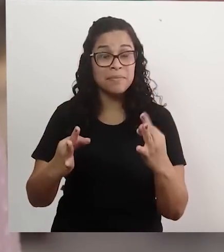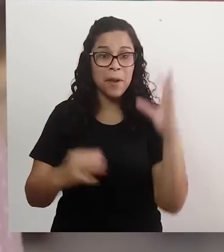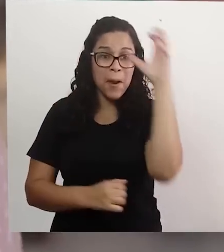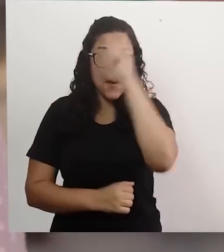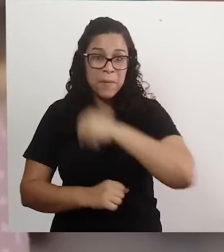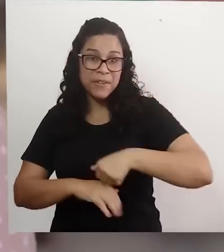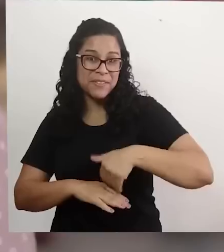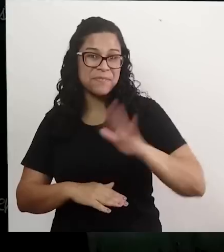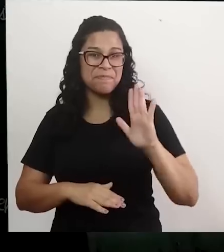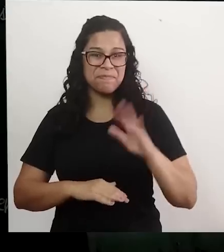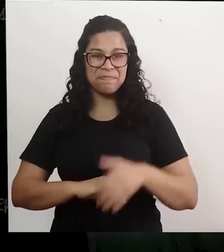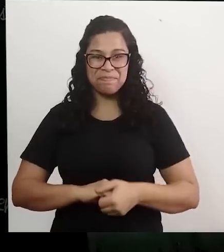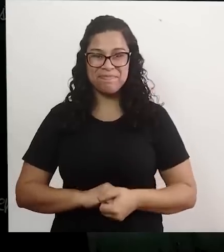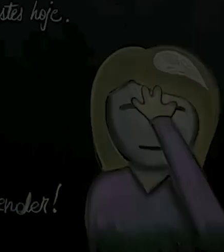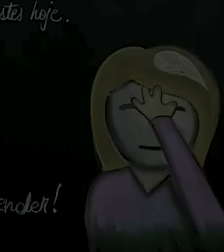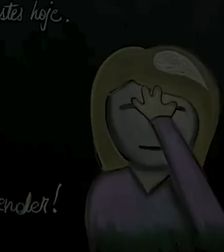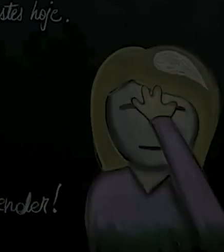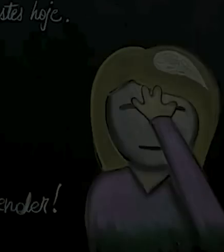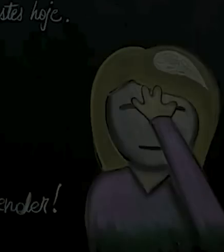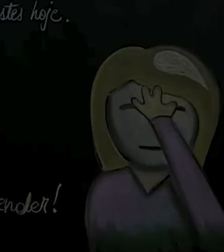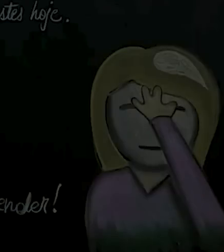e aprendam bastante!